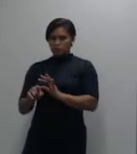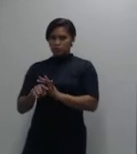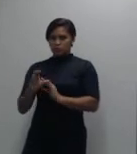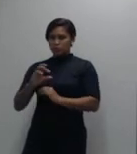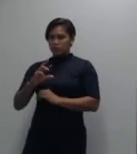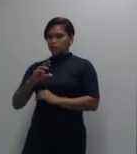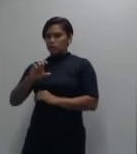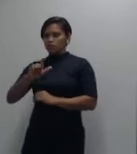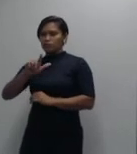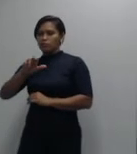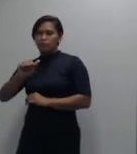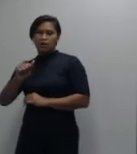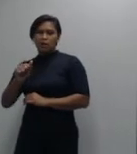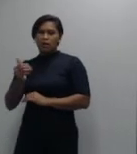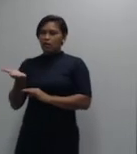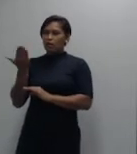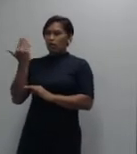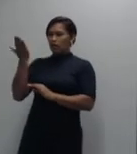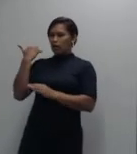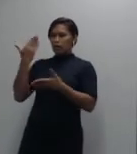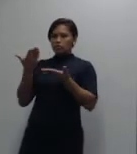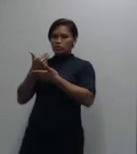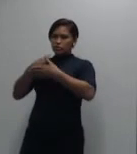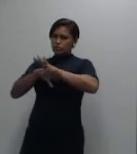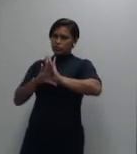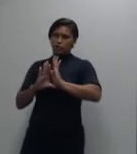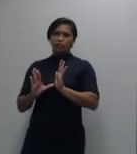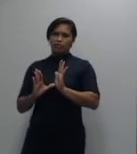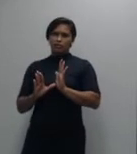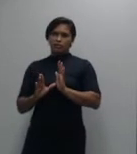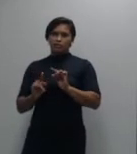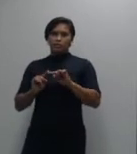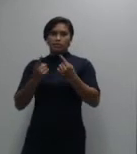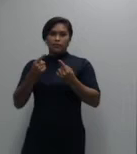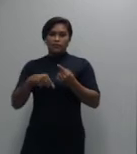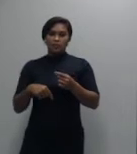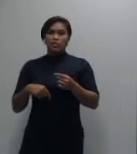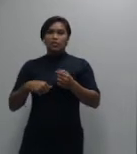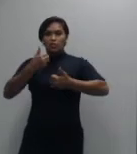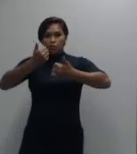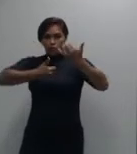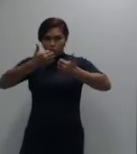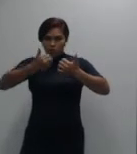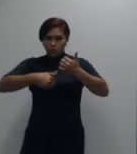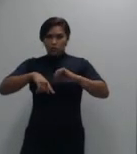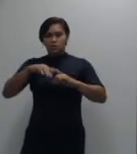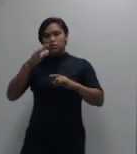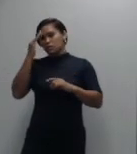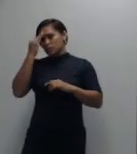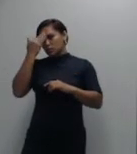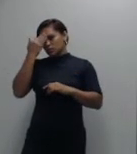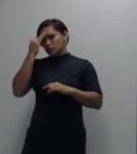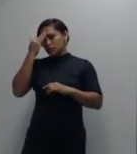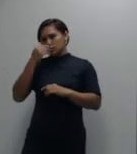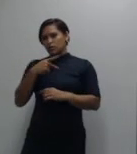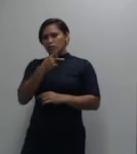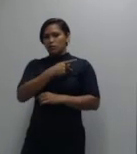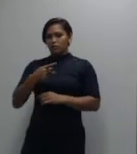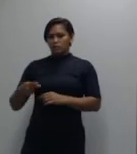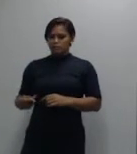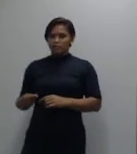aquela abençoe as melhores esse daqui vai bom então em razão disso eu entendo que o presidente da Câmara